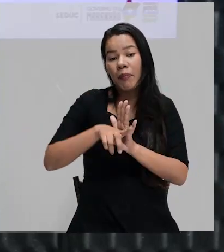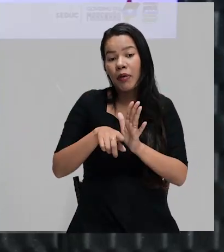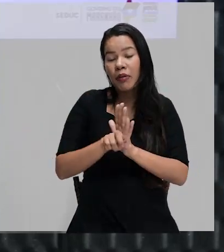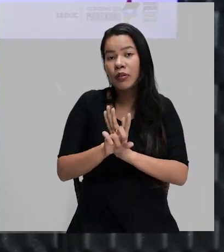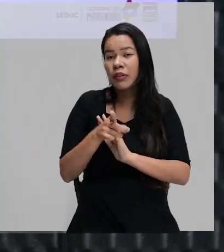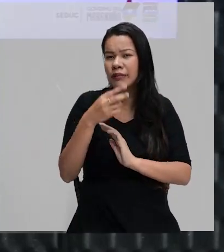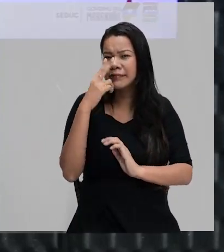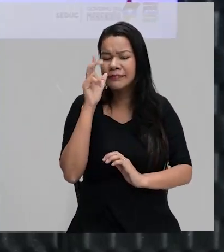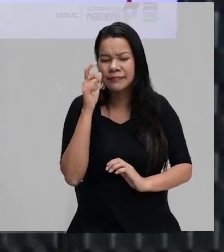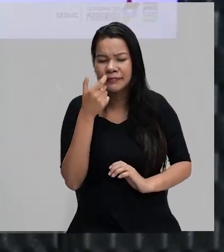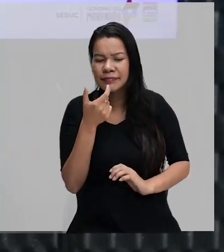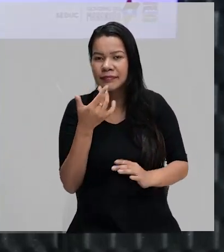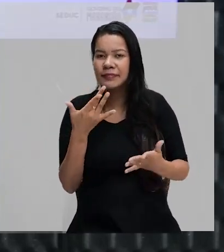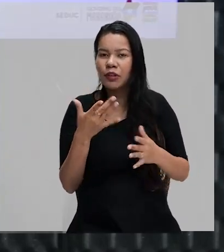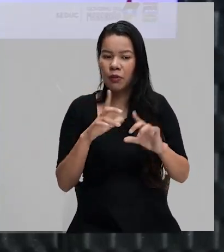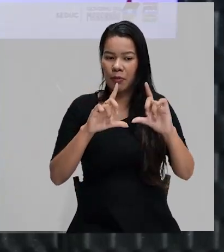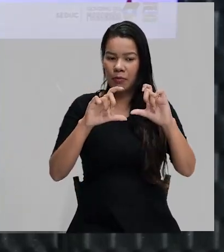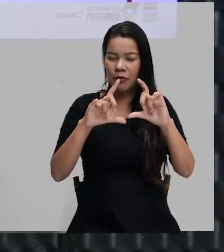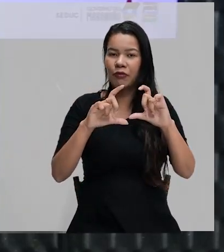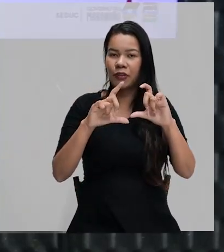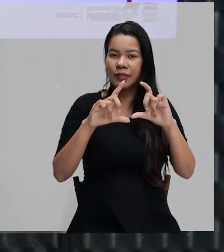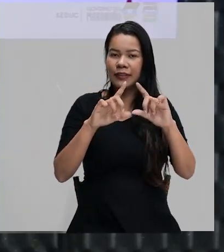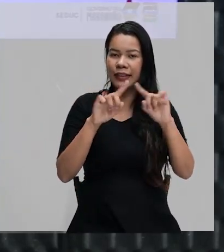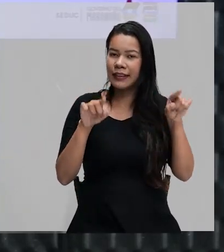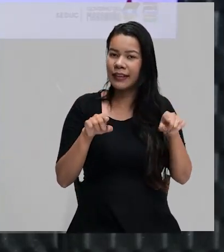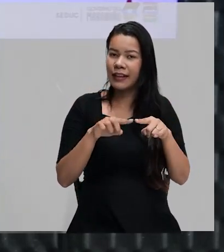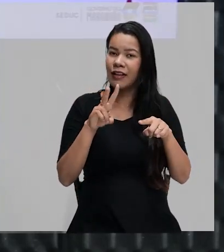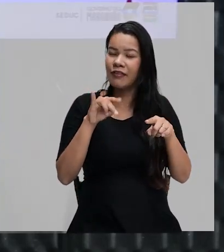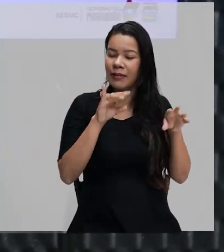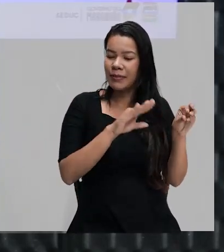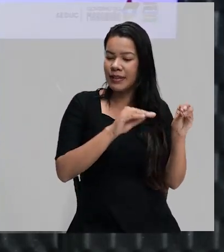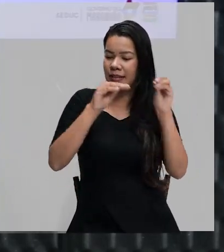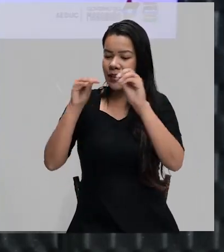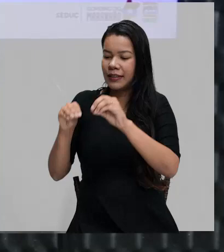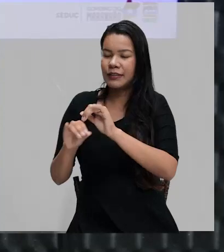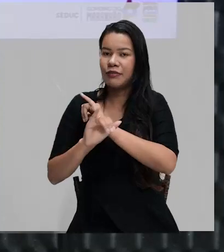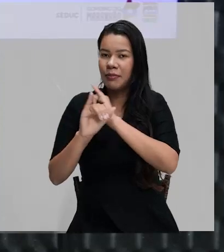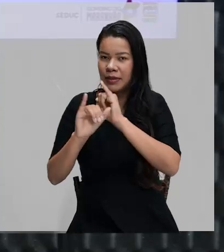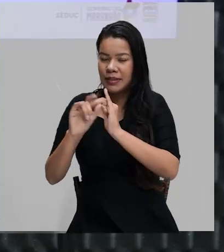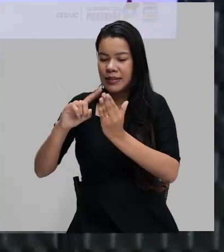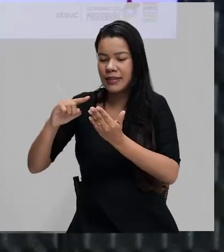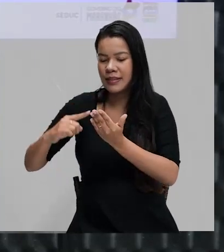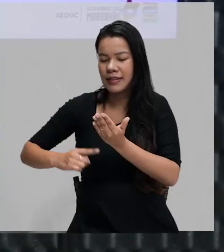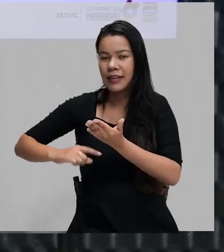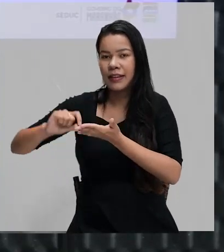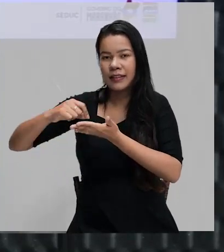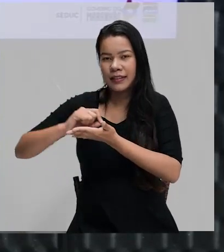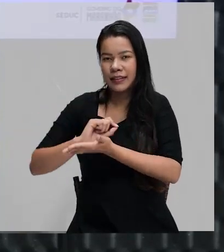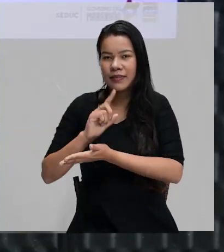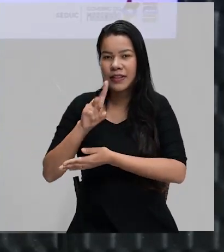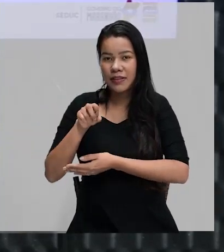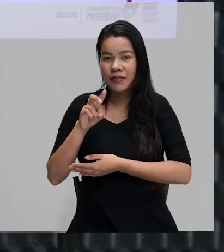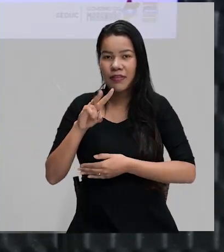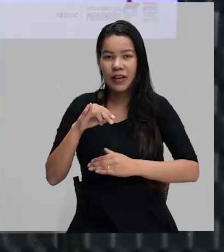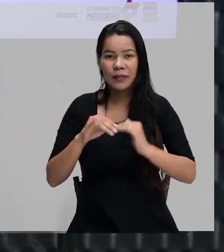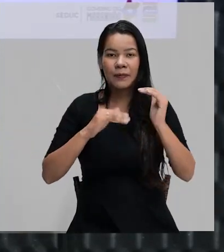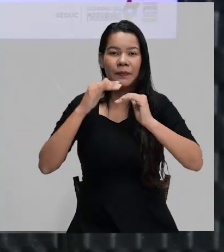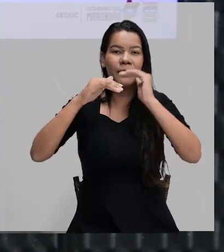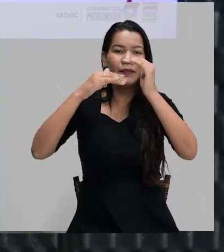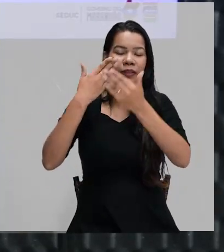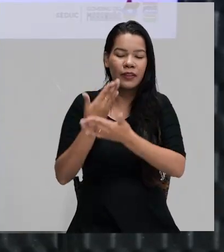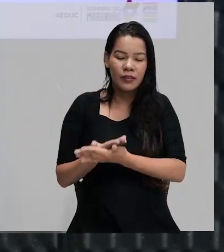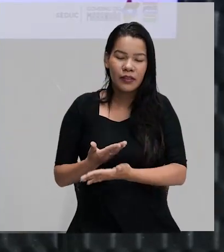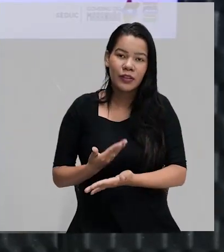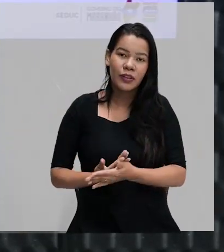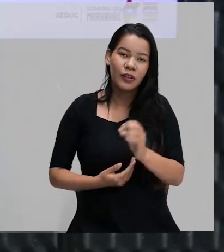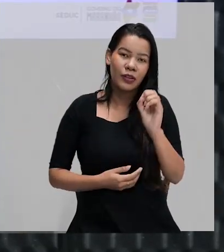tela, show? Você vai passar essas informações para o seu caderno e aí você vai desenvolver os seus estudos. Show de bola?